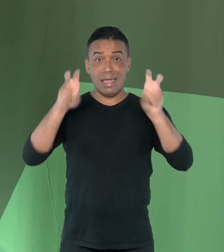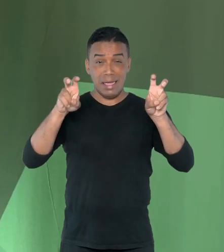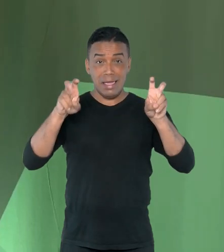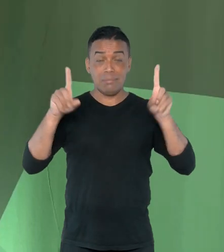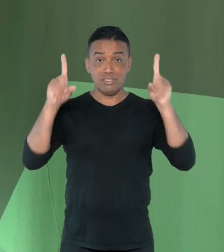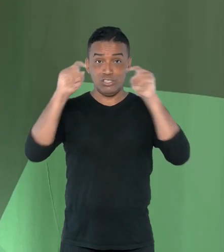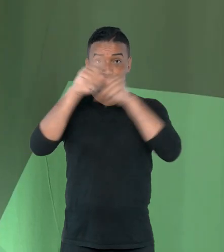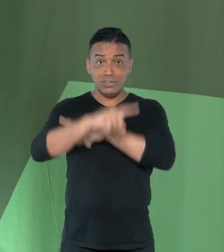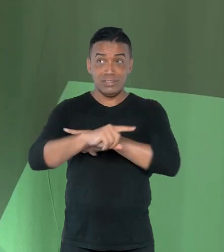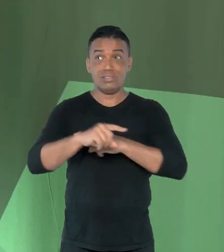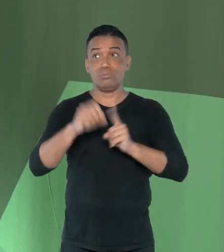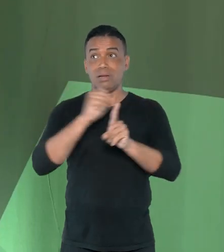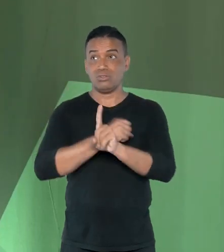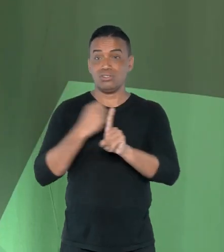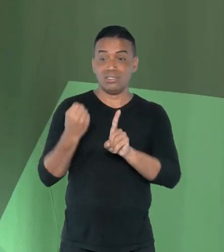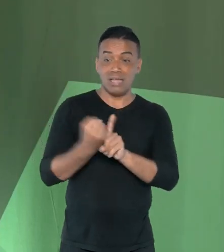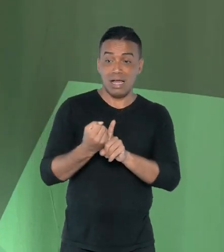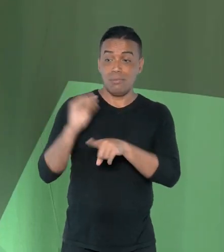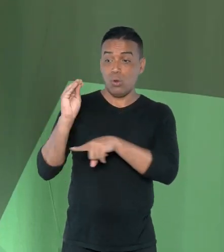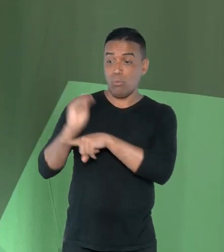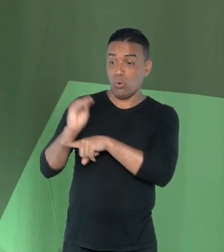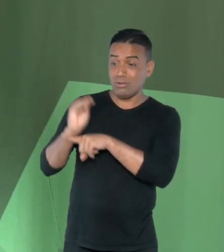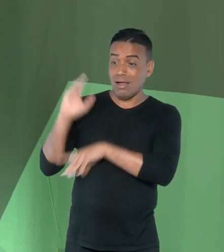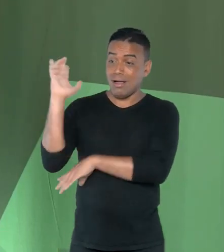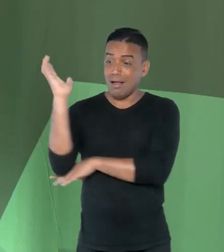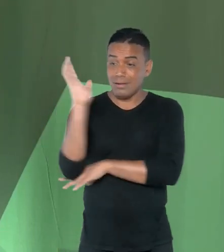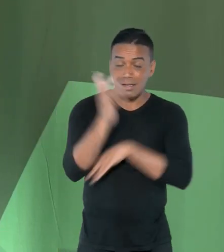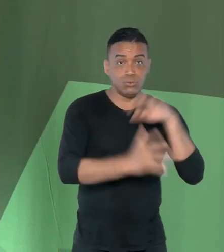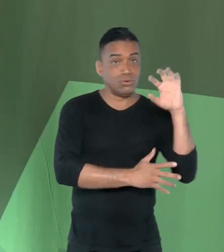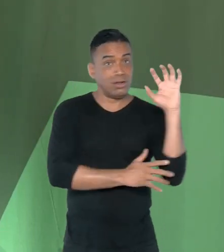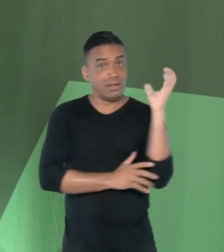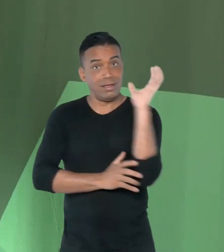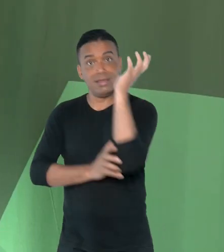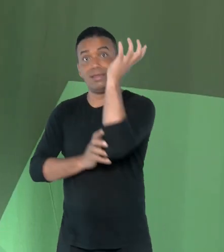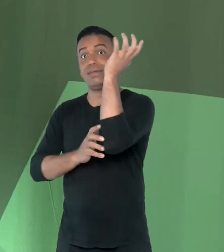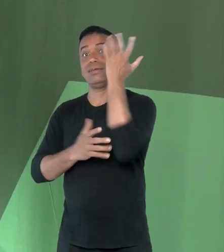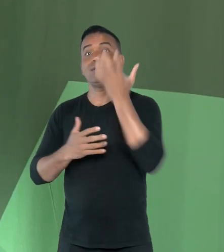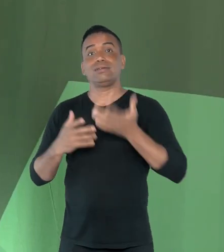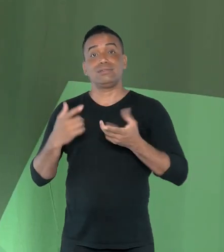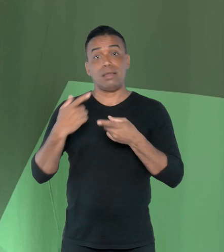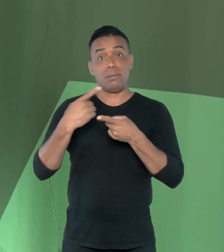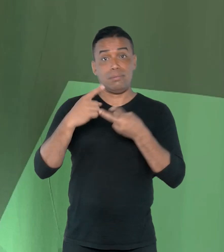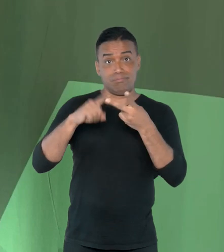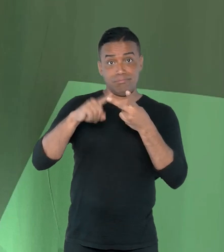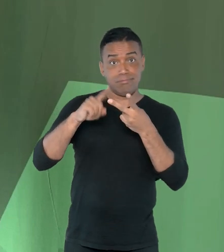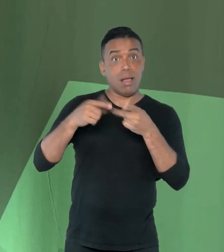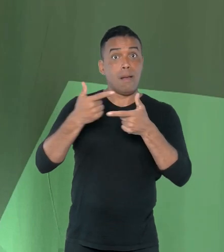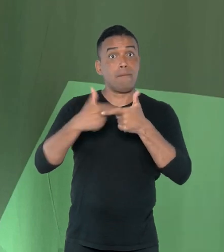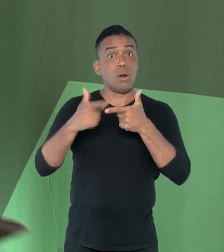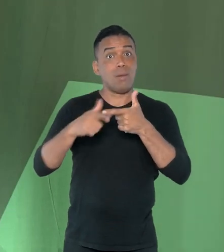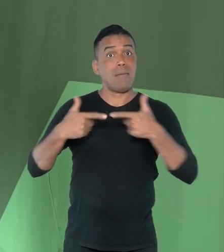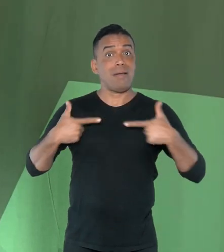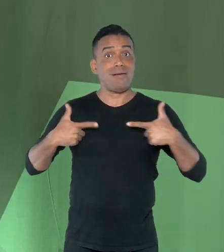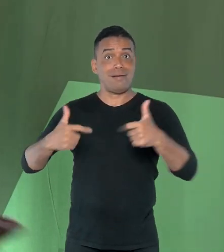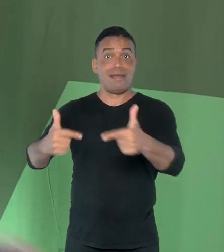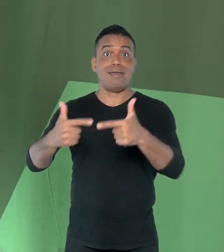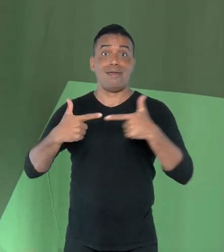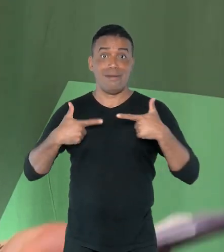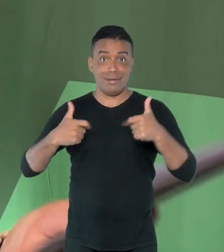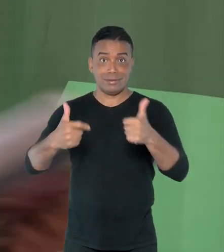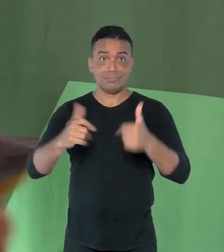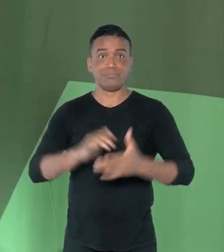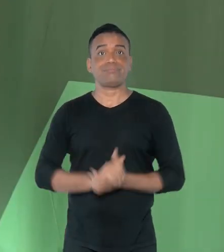difíceis para a sociedade, como cuidar do meio ambiente, questão das guerras, né? Sempre você foi